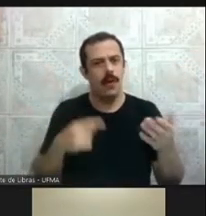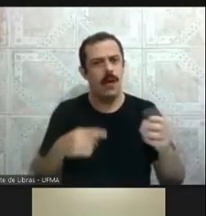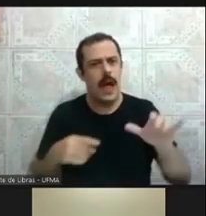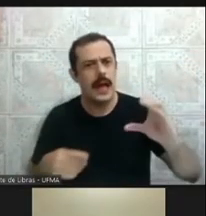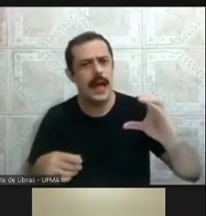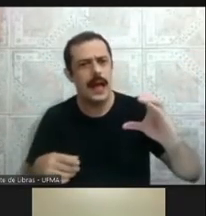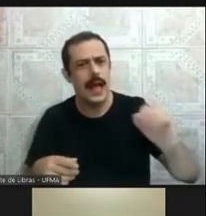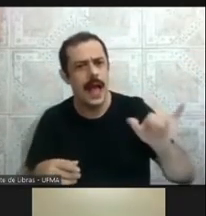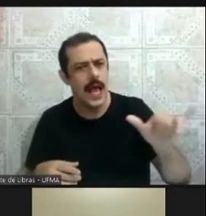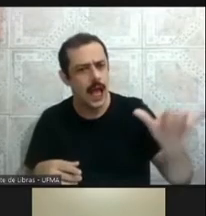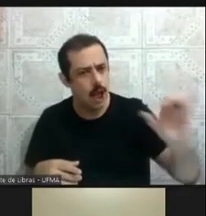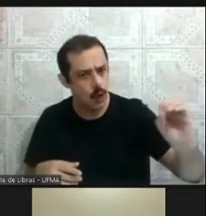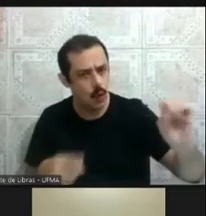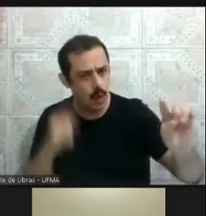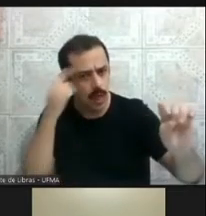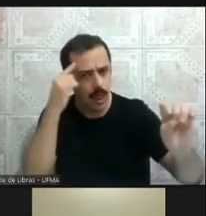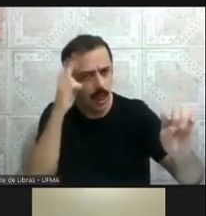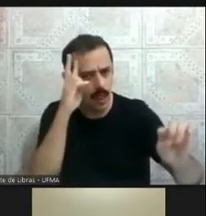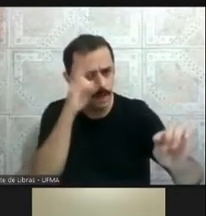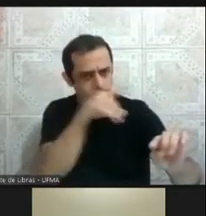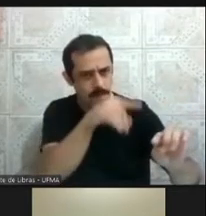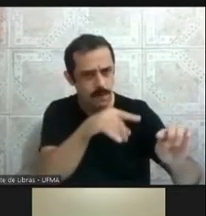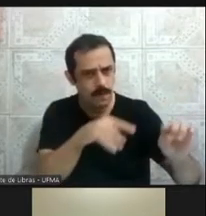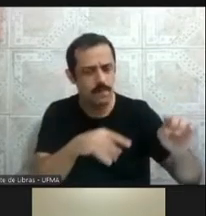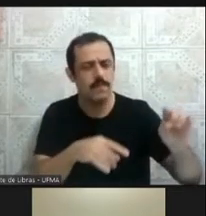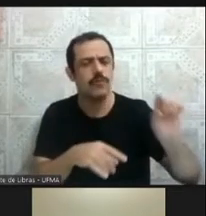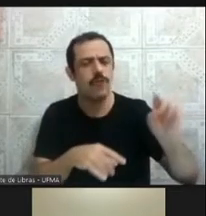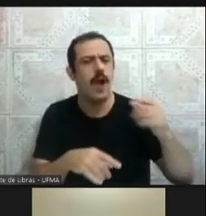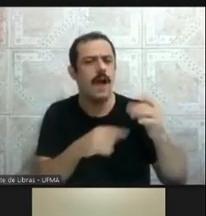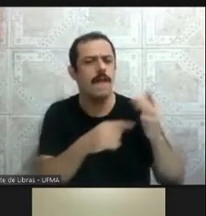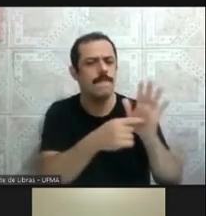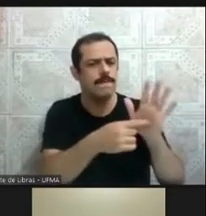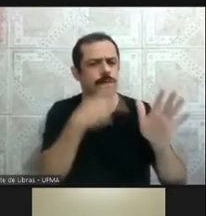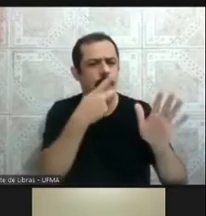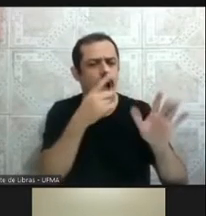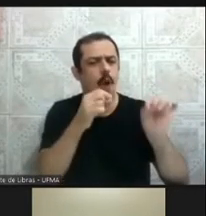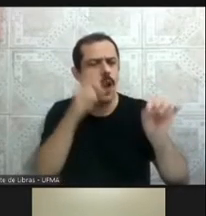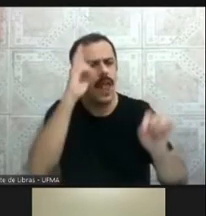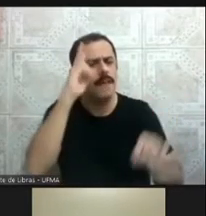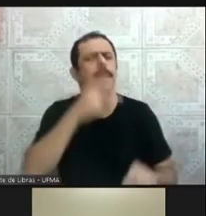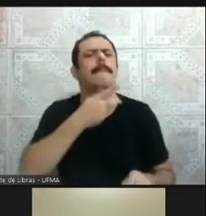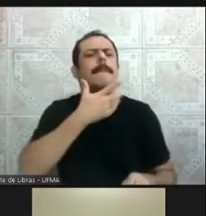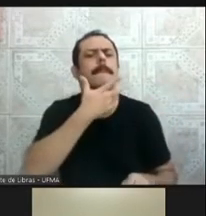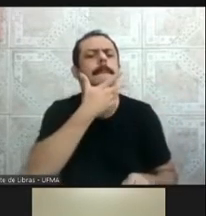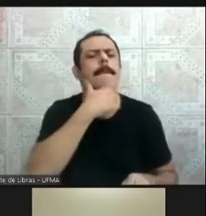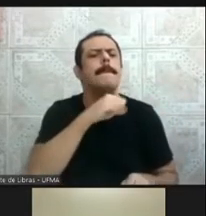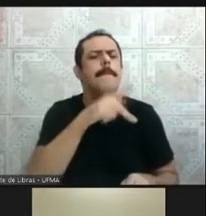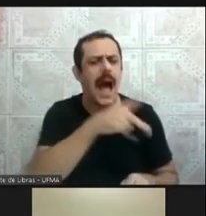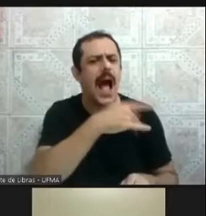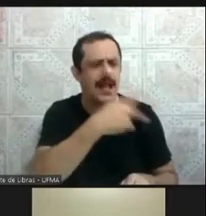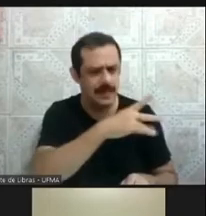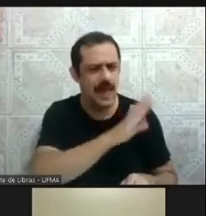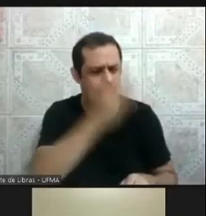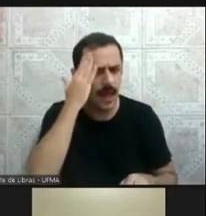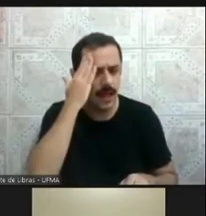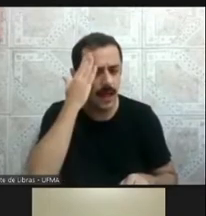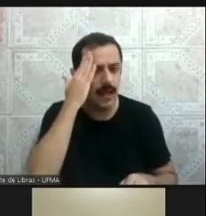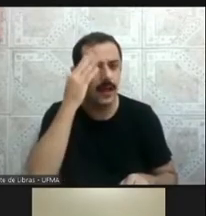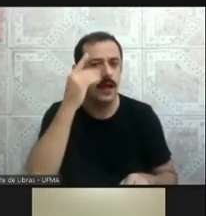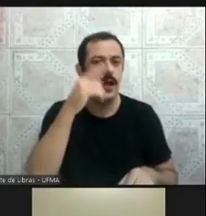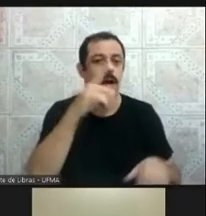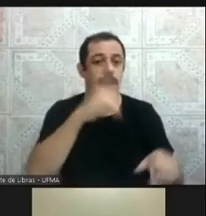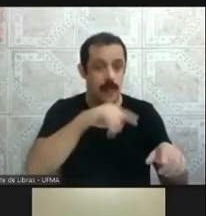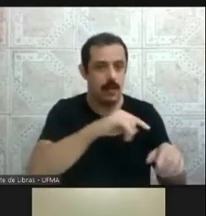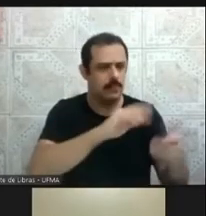e fazendo aqui a retrospectiva, né, do seu pai, e hoje o apelo que ele faz para o momento que nós